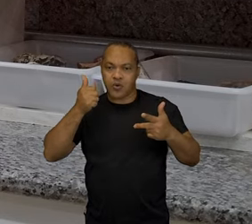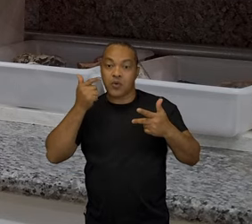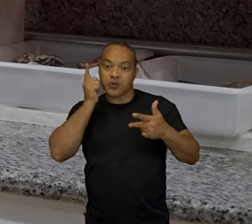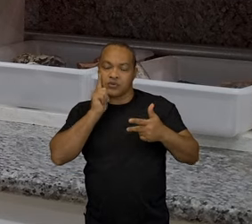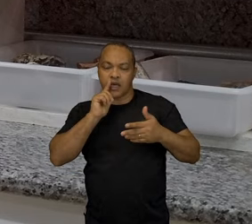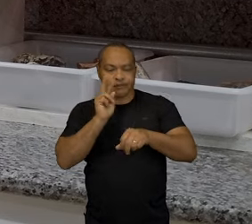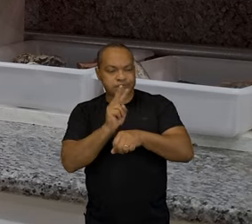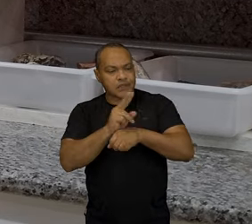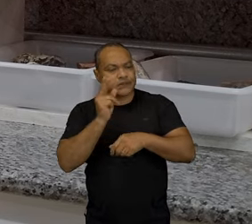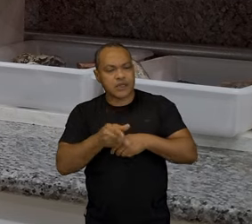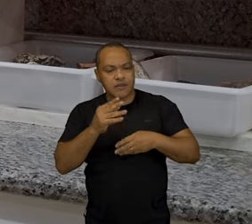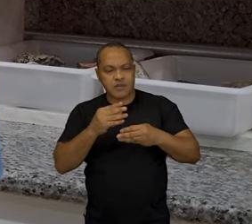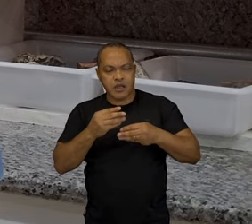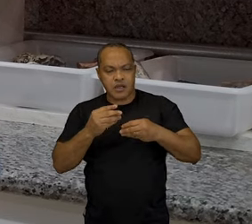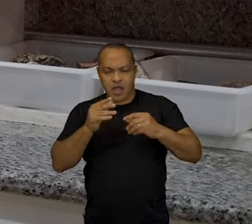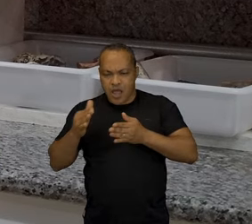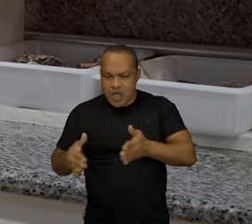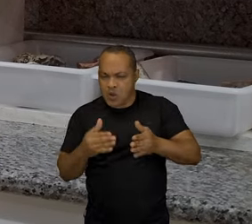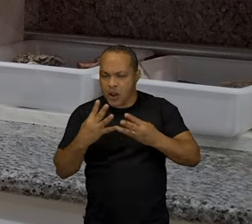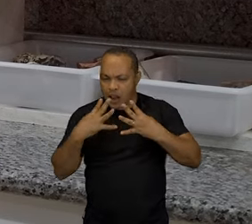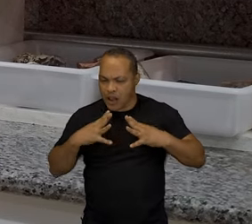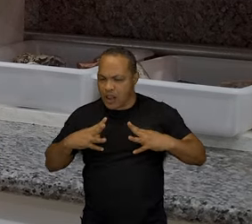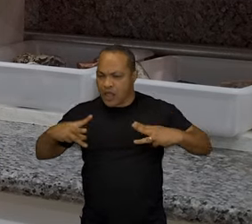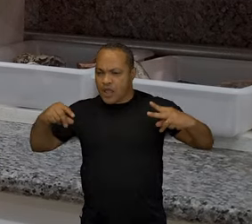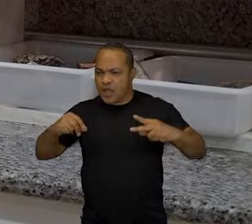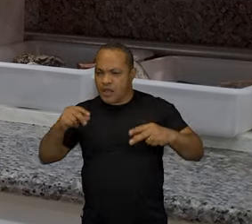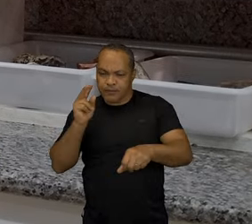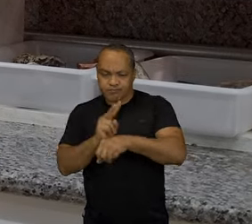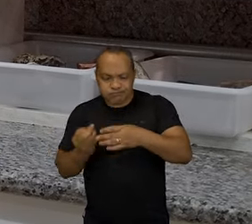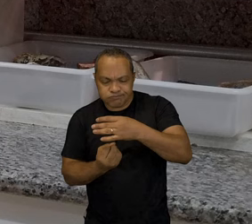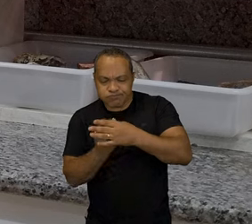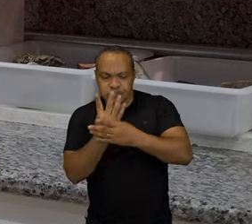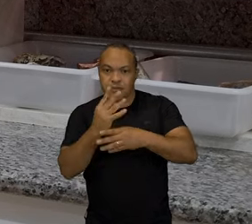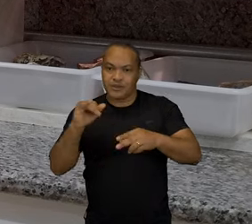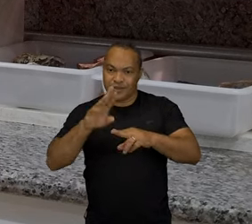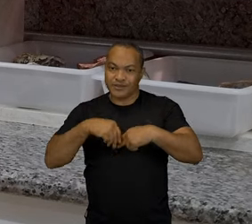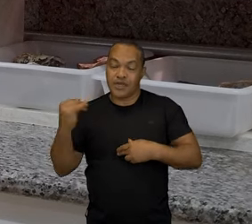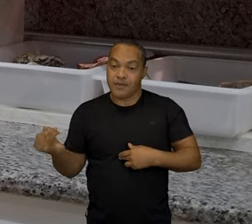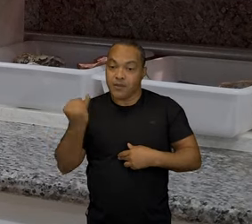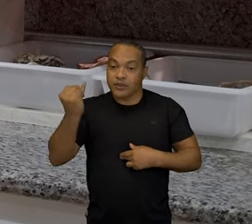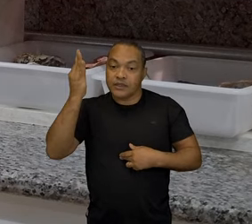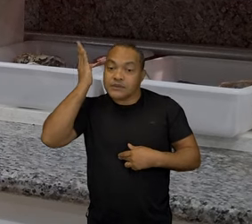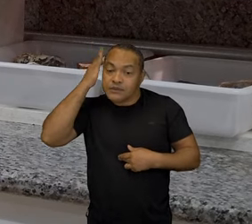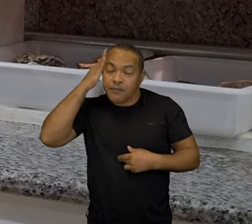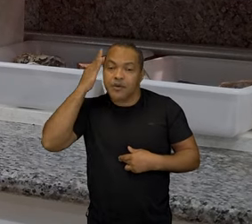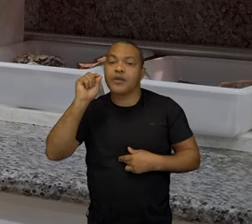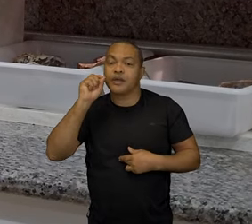uma bacia mais preservada, com os rios mais limpos, nascentes mais preservados, e tudo isso é bastante importante quando a gente pensa